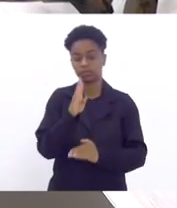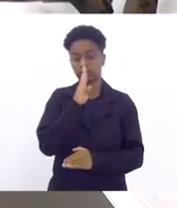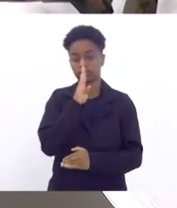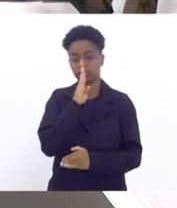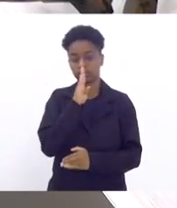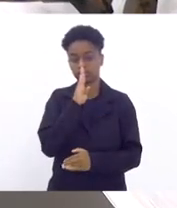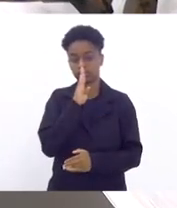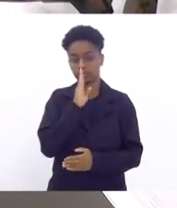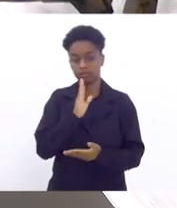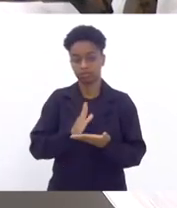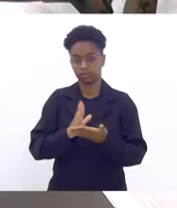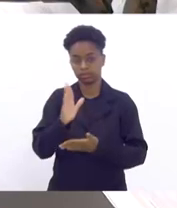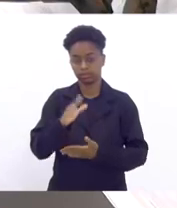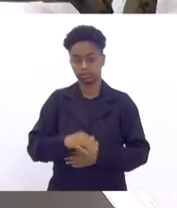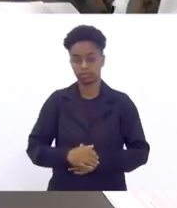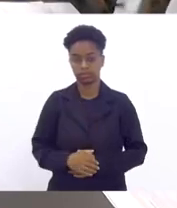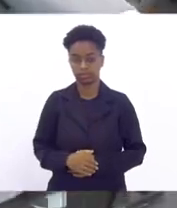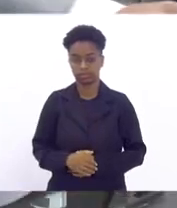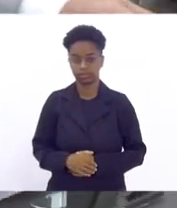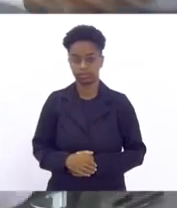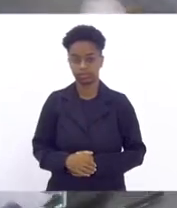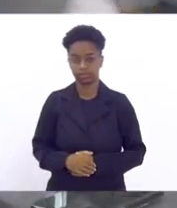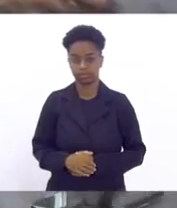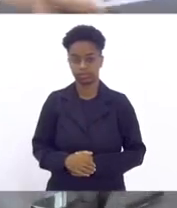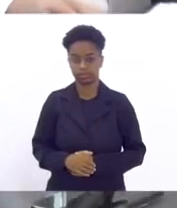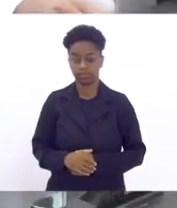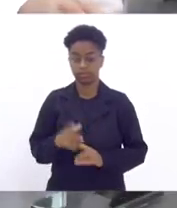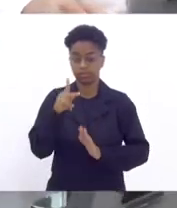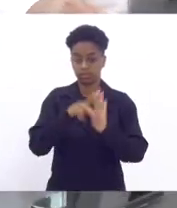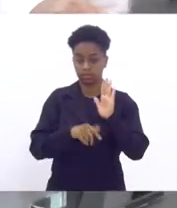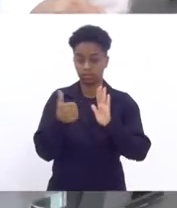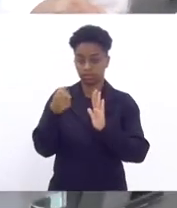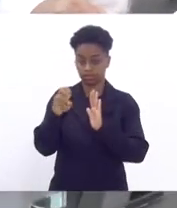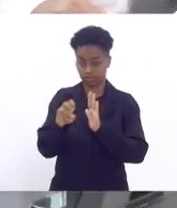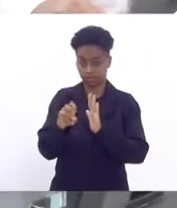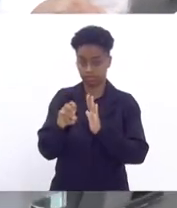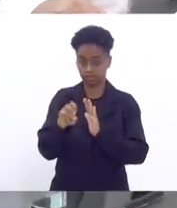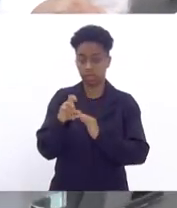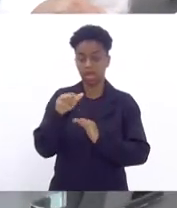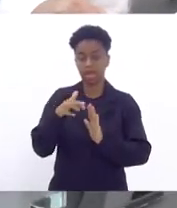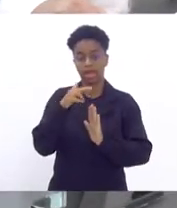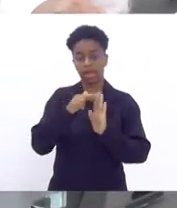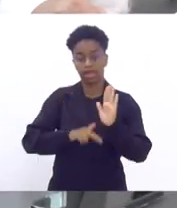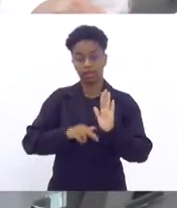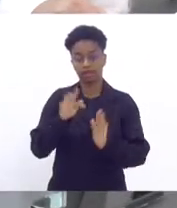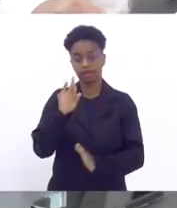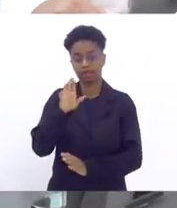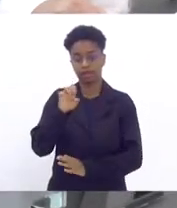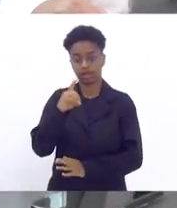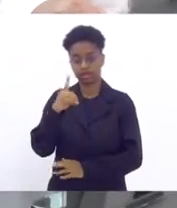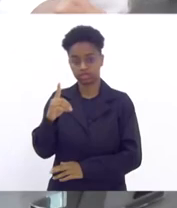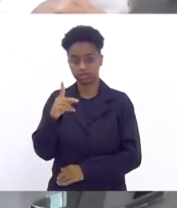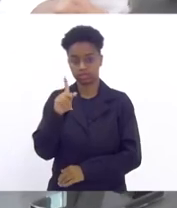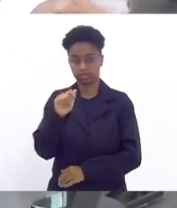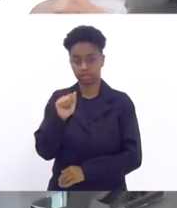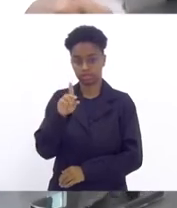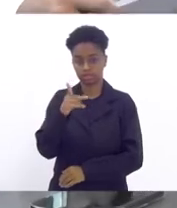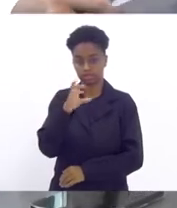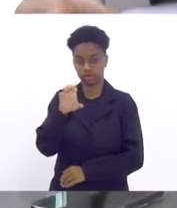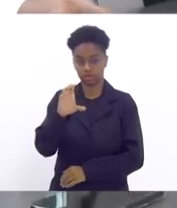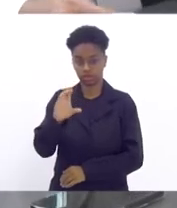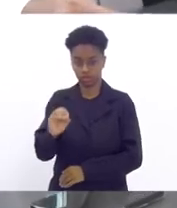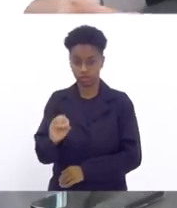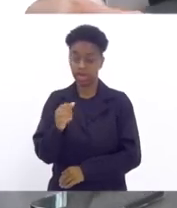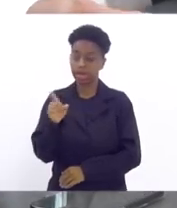permaneçam Como estão aprovado o projeto 15 da pauta é projeto de relatoria Deputado Fred Pacheco ele